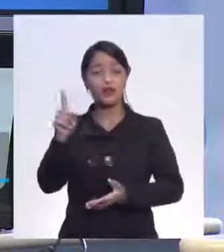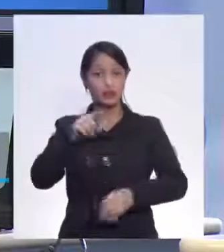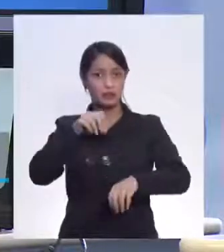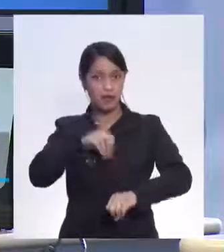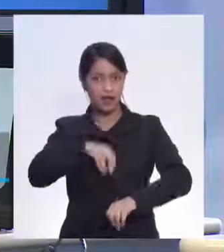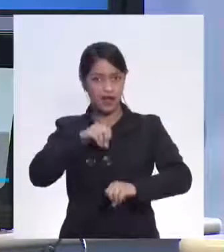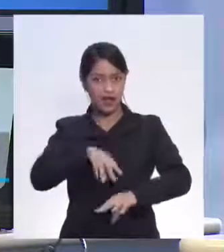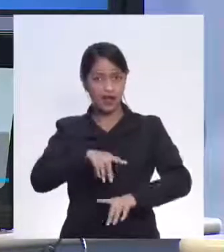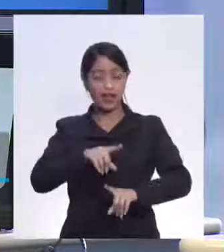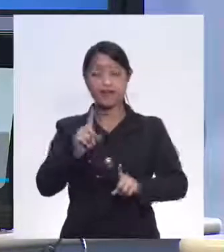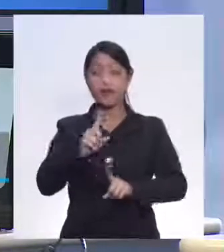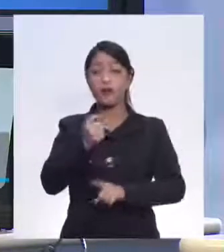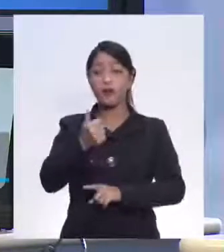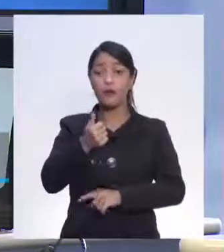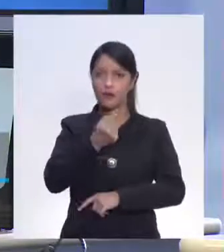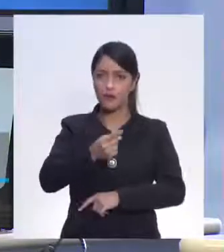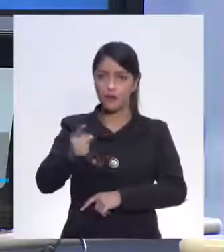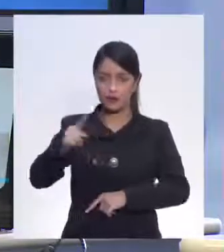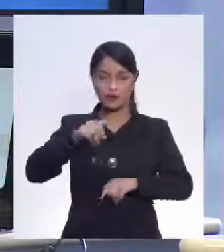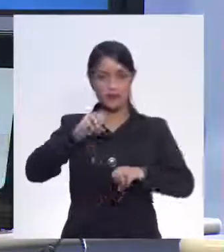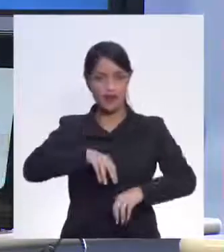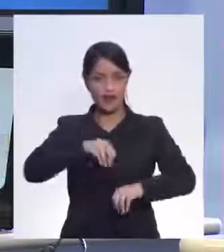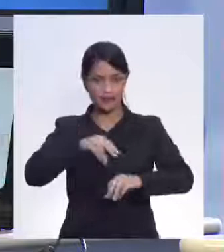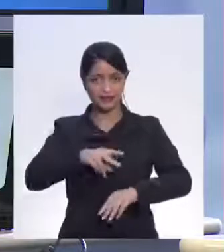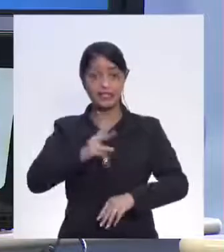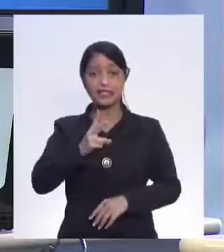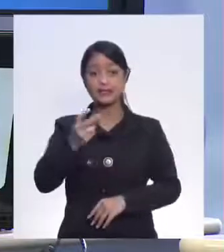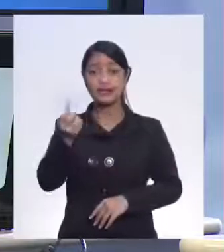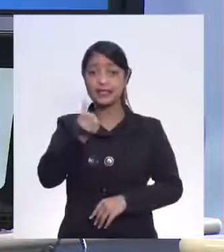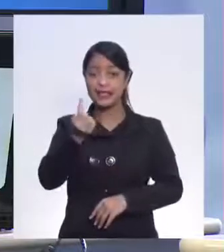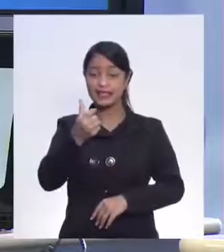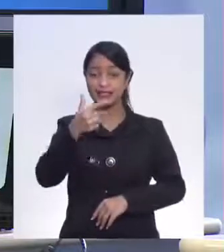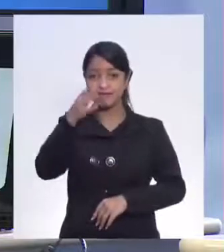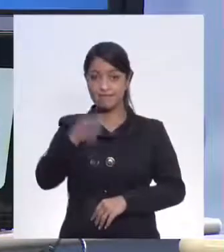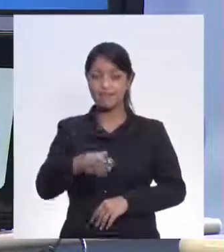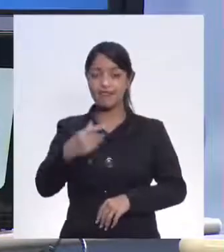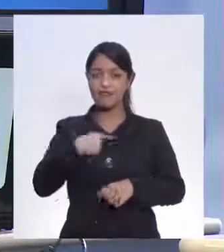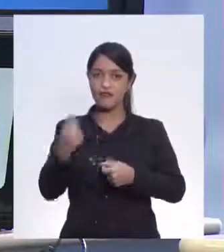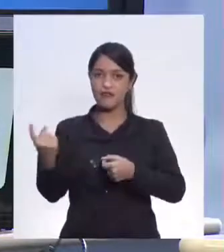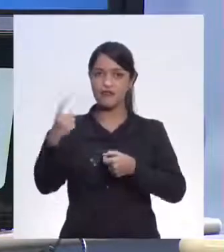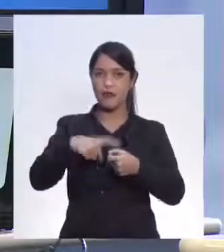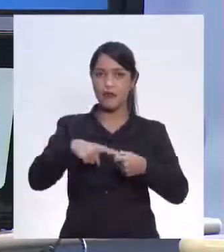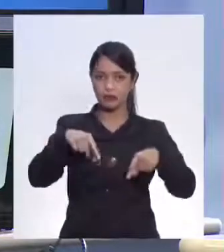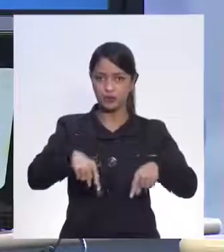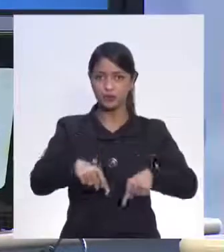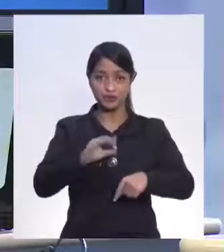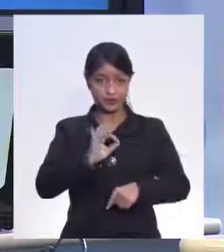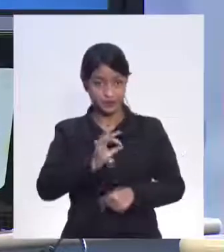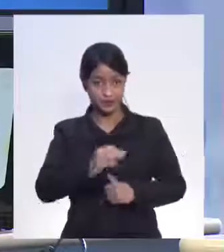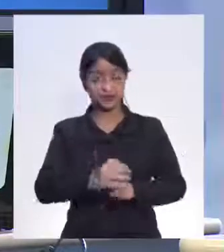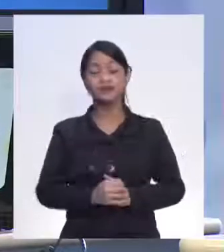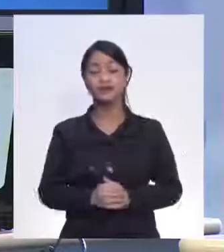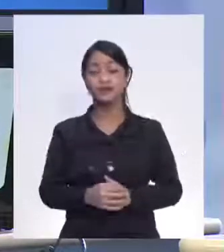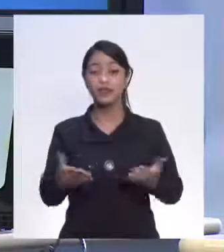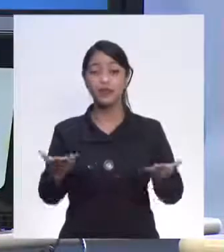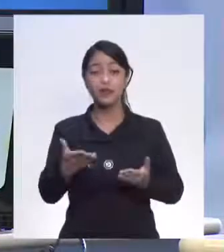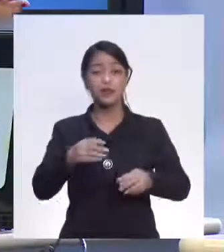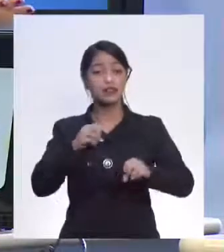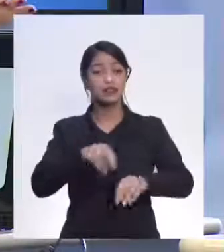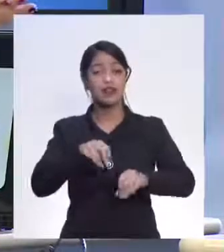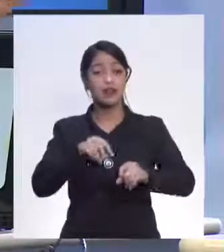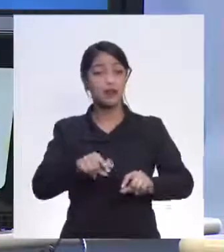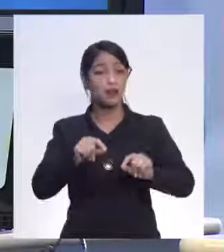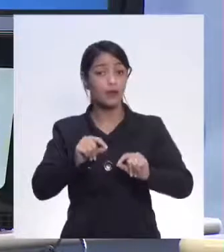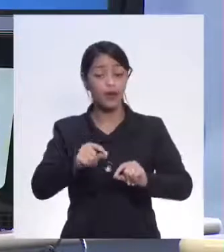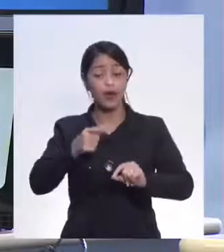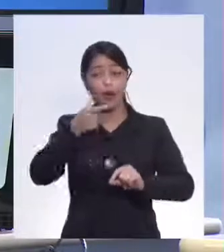aula do oitavo ano do dia. E toda sexta-feira eu volto aqui, não é o oitavo ano. Bom, essa aula de hoje é uma continuação da aula de